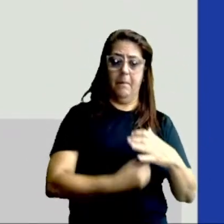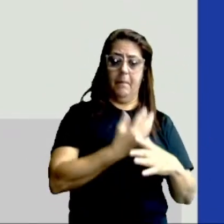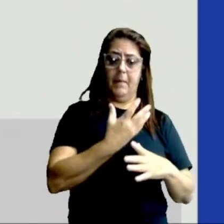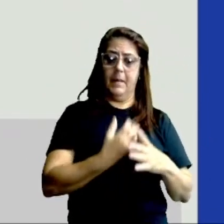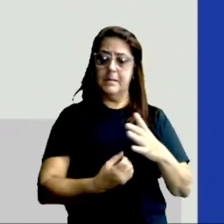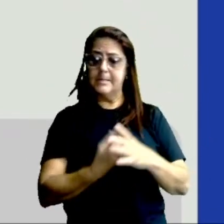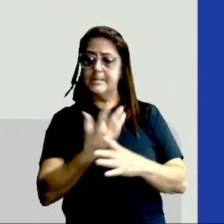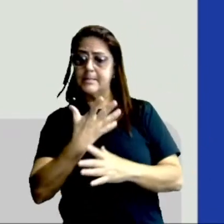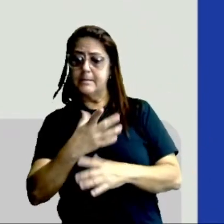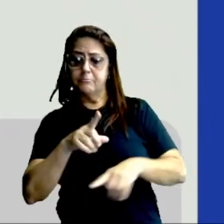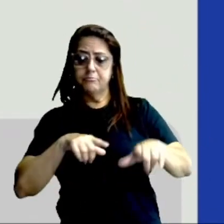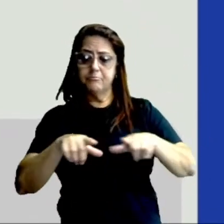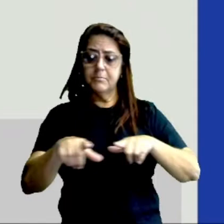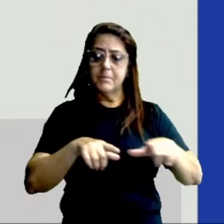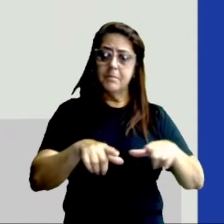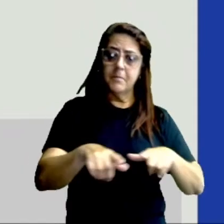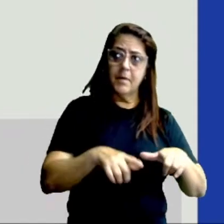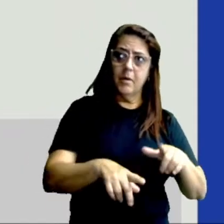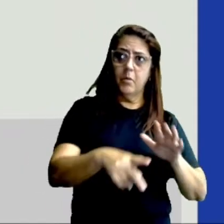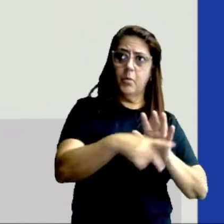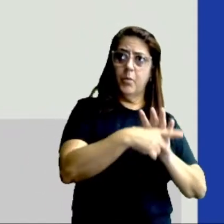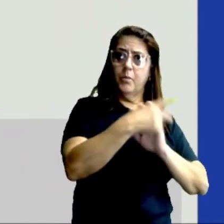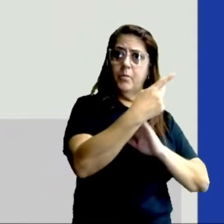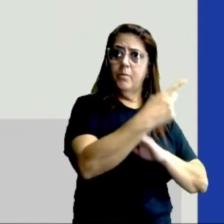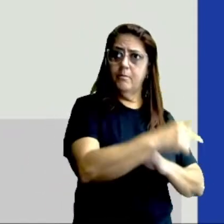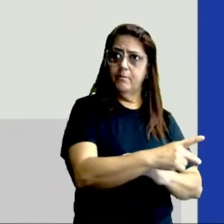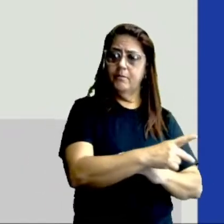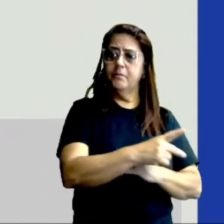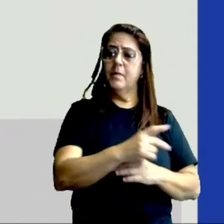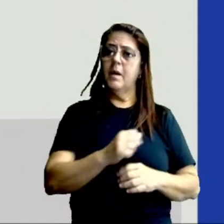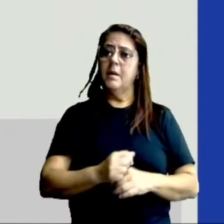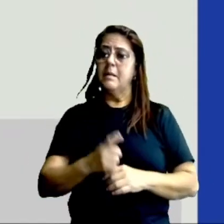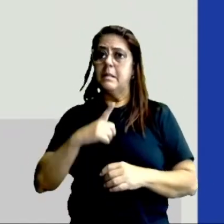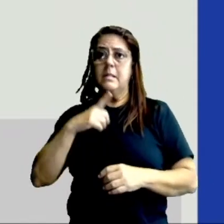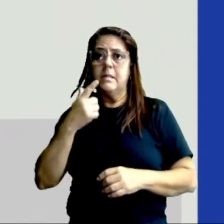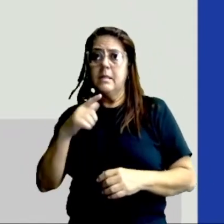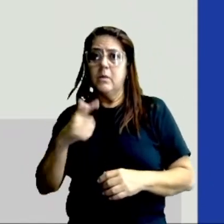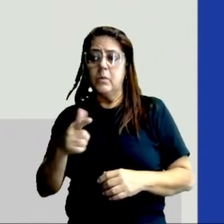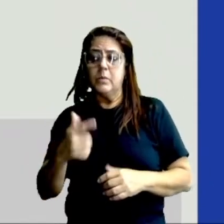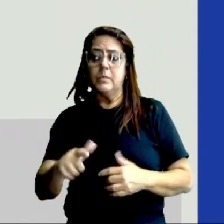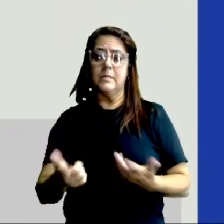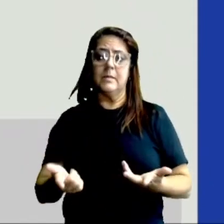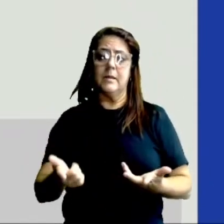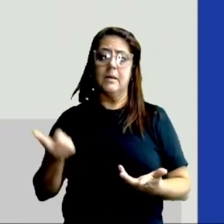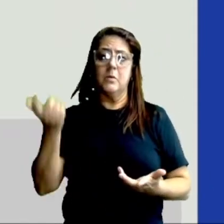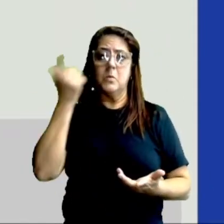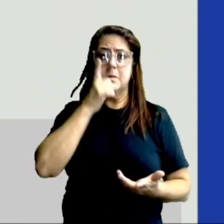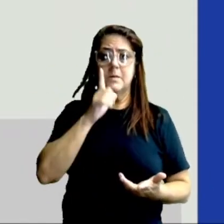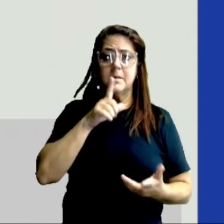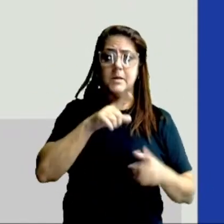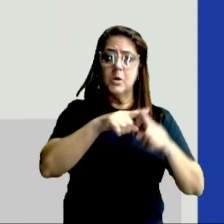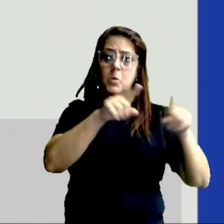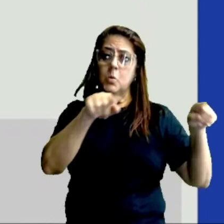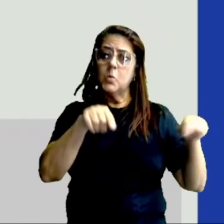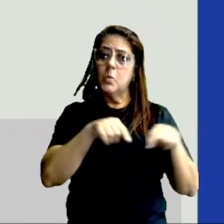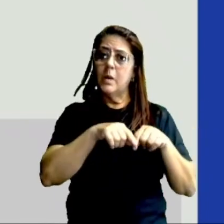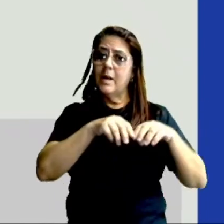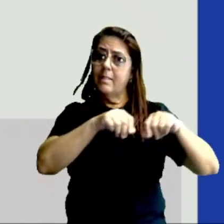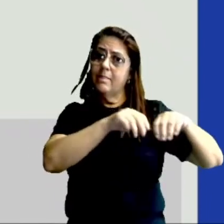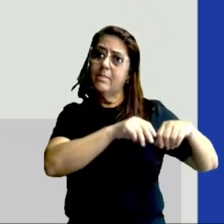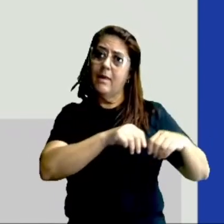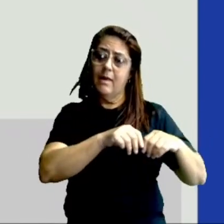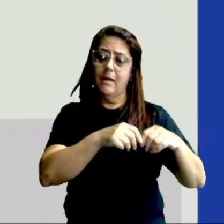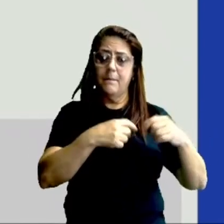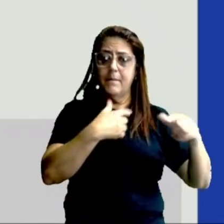Familiar entretanto aqueles que ainda não tem a posse da terra que brigam pela posse da Terra para serem reconhecidos